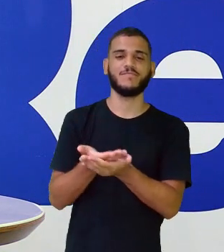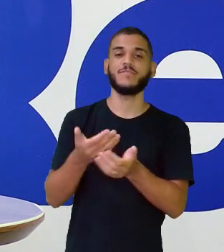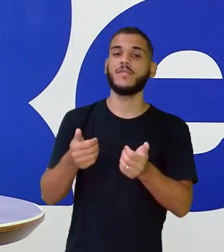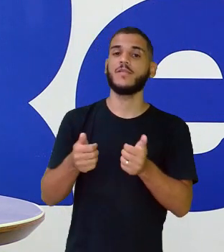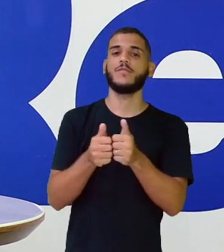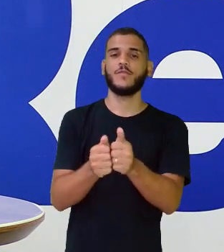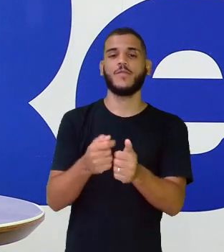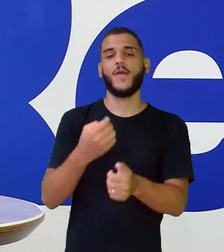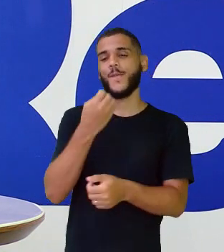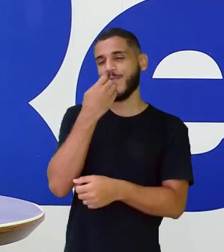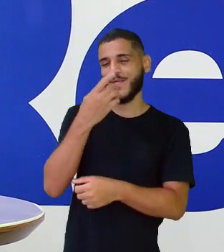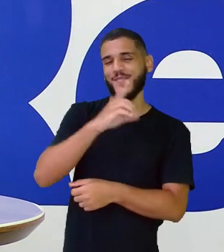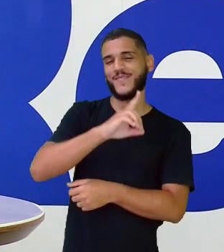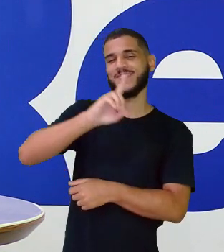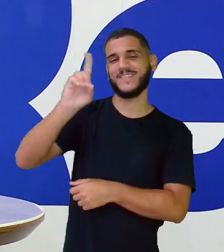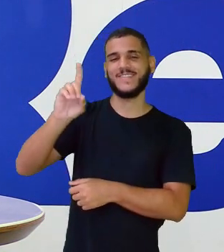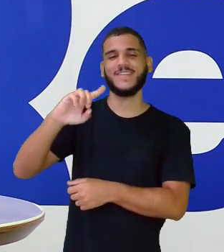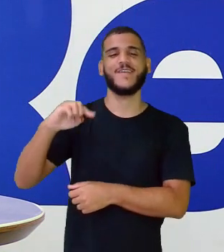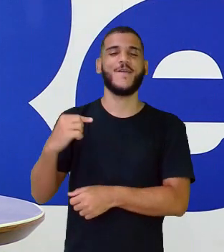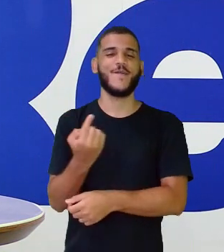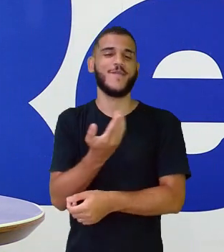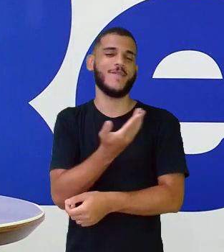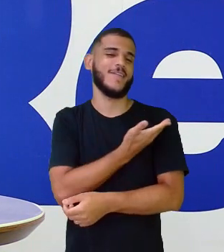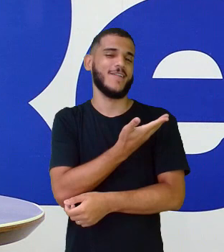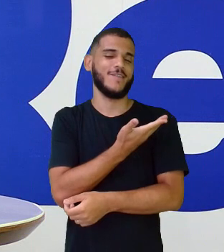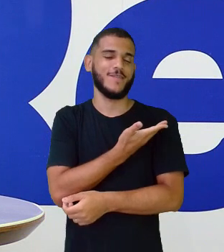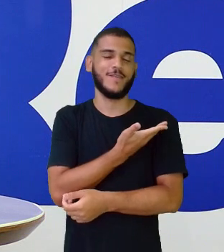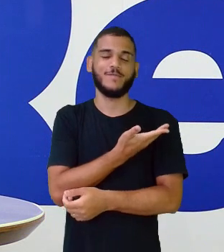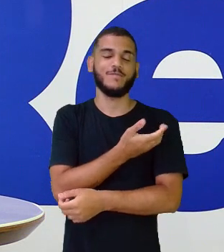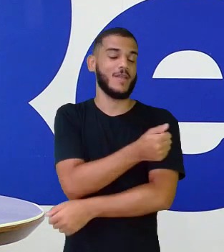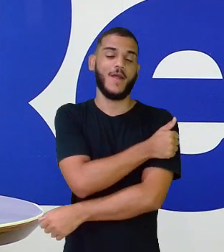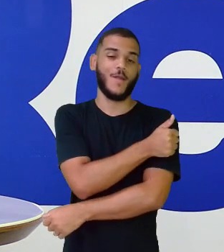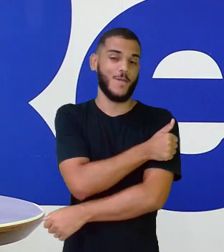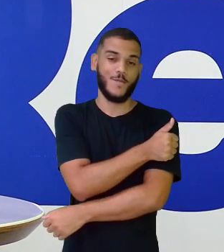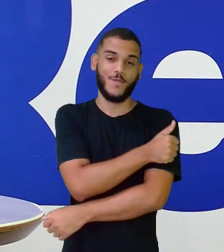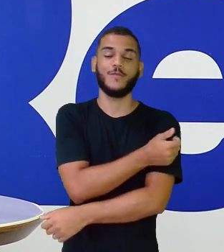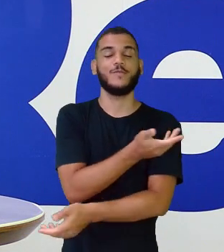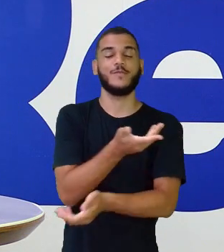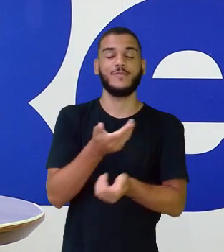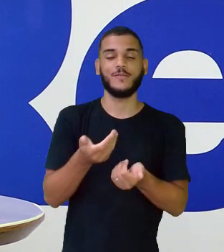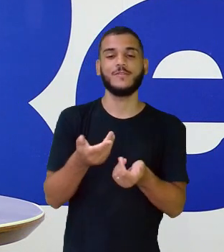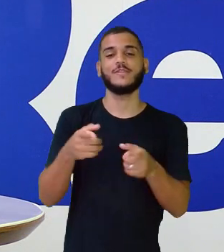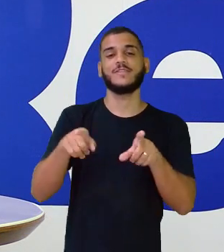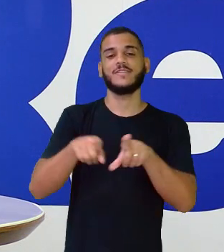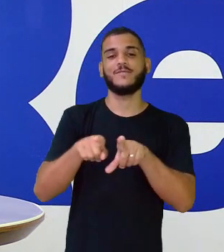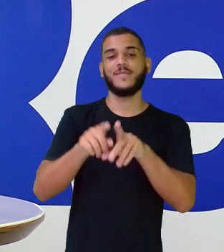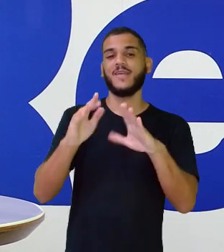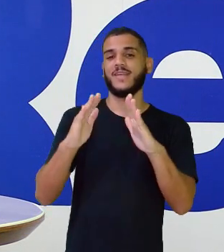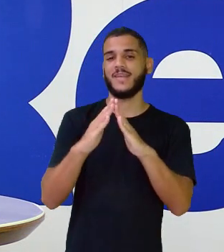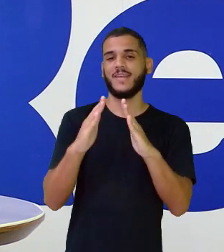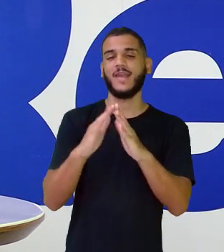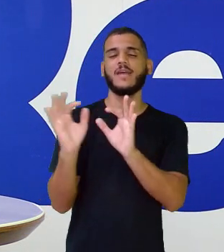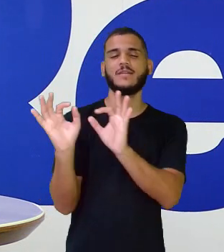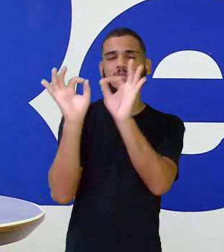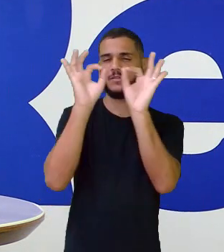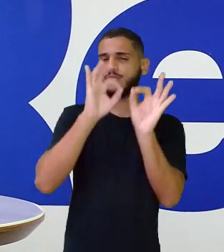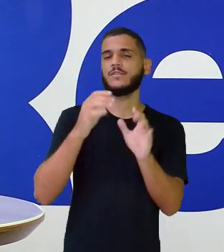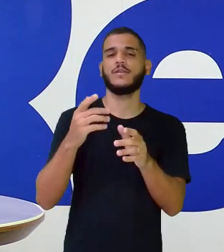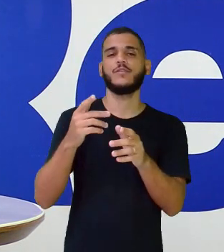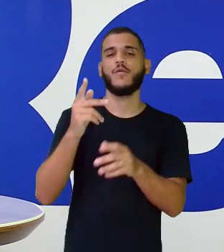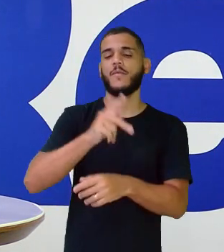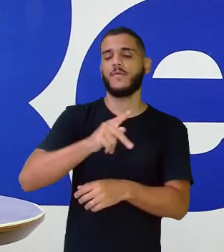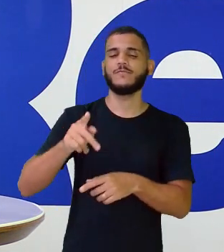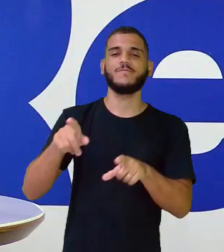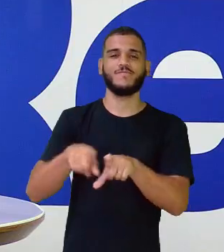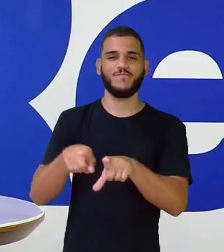e dou um bom dia, não é, aos nossos estudantes, às pessoas que estão aí em casa nos assistindo e a todos os professores da